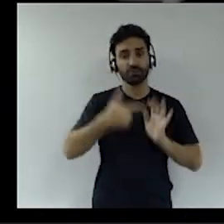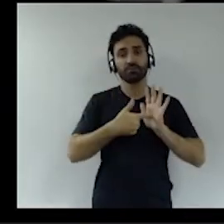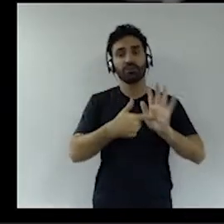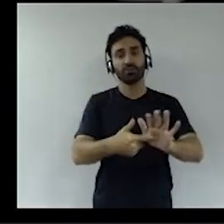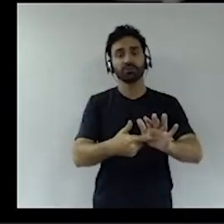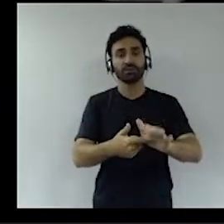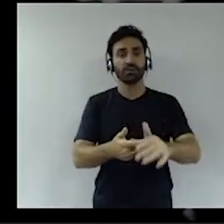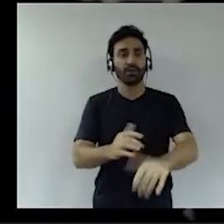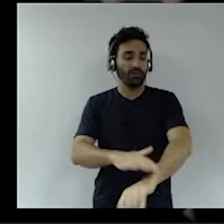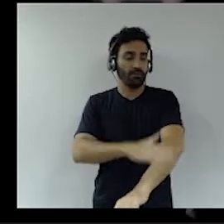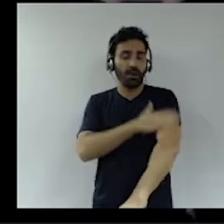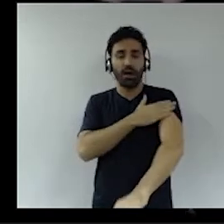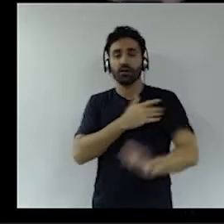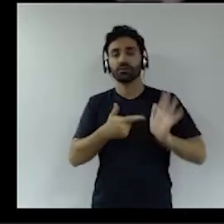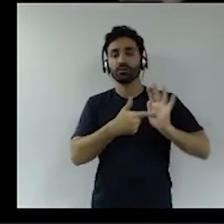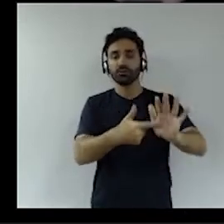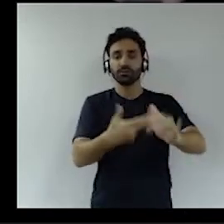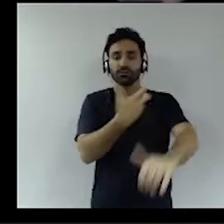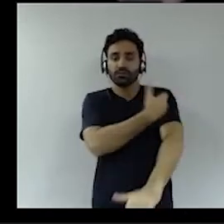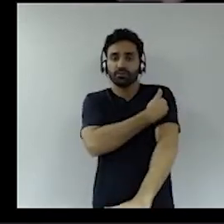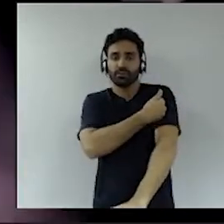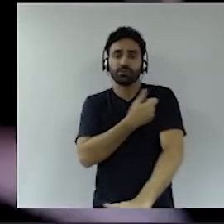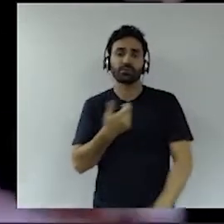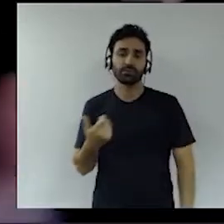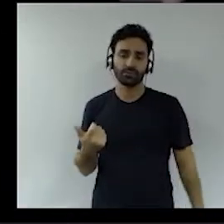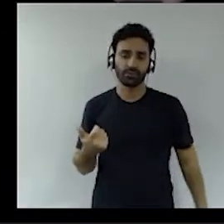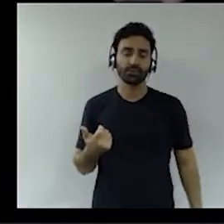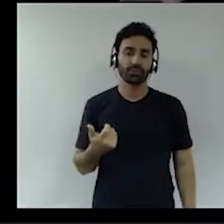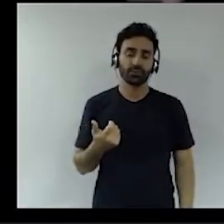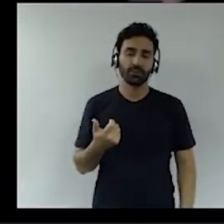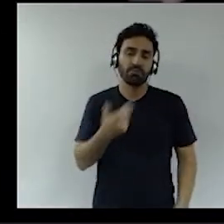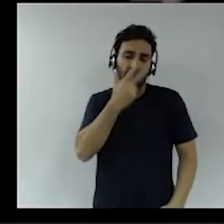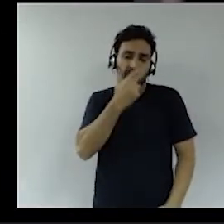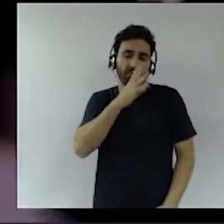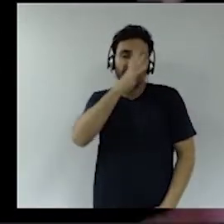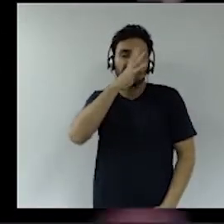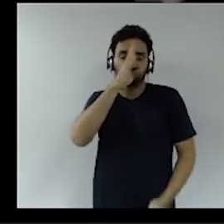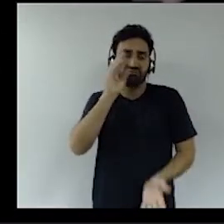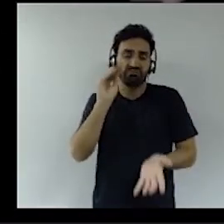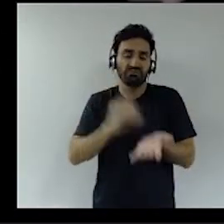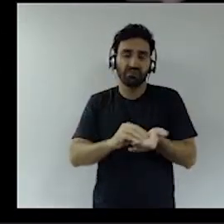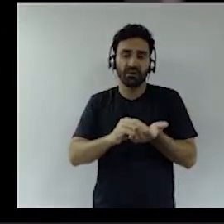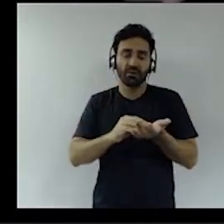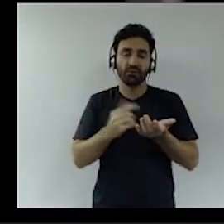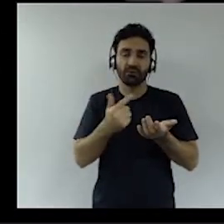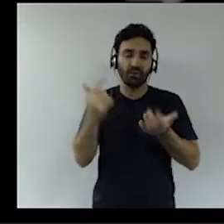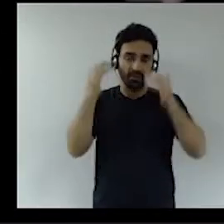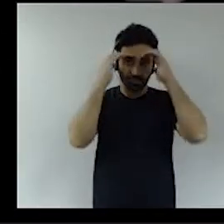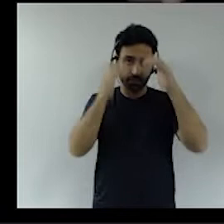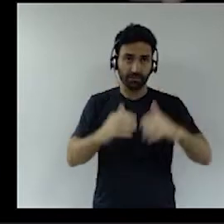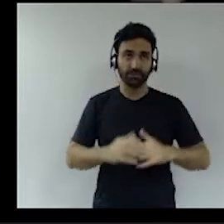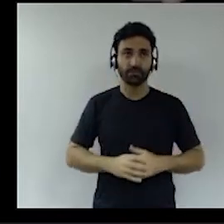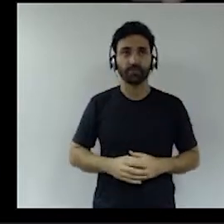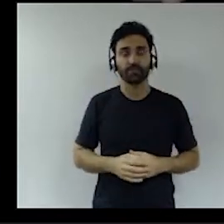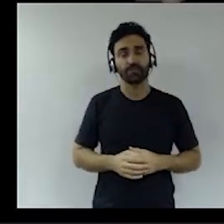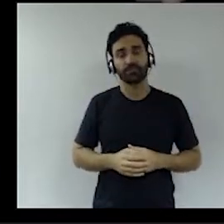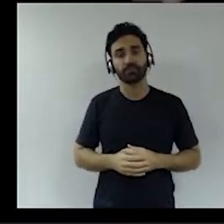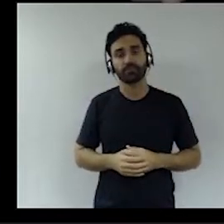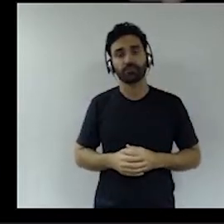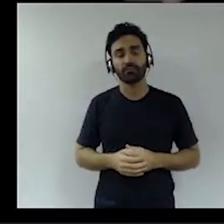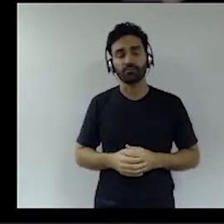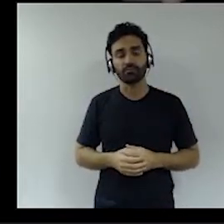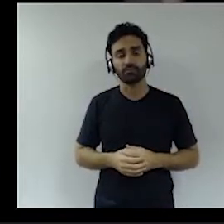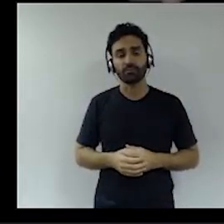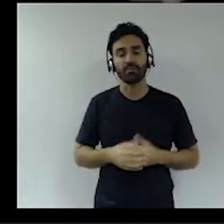serem vacinadas, e que seria um assinte da sociedade conservadora que era. Teve uma